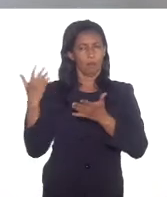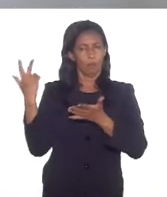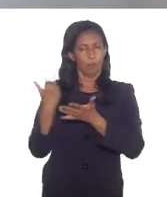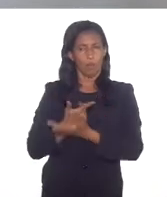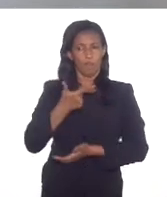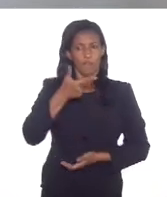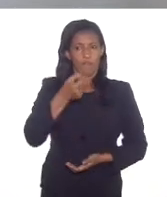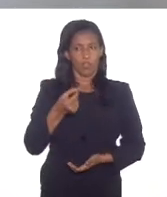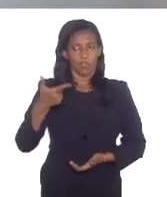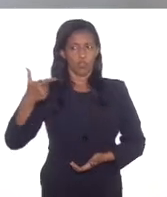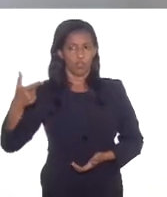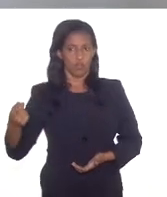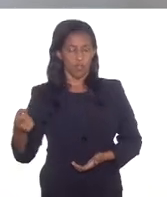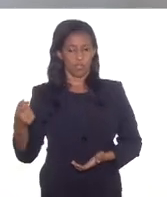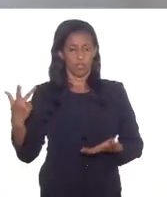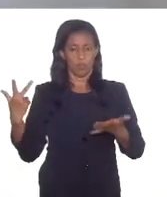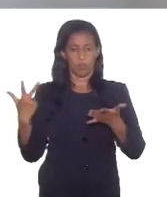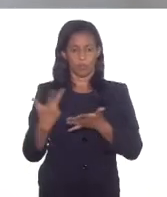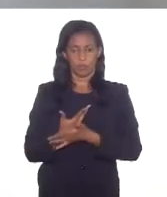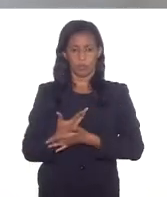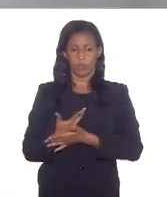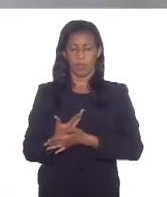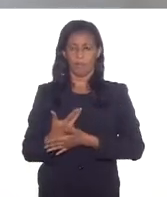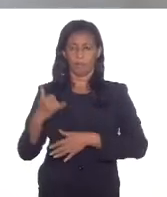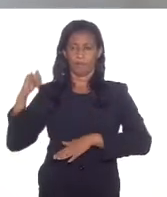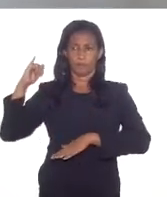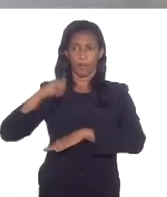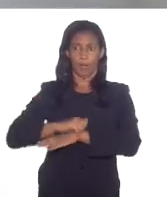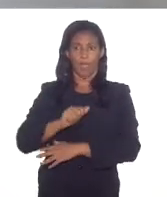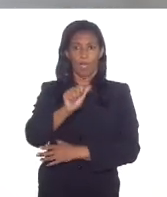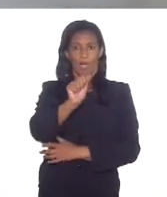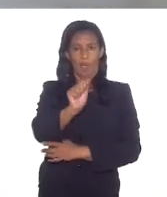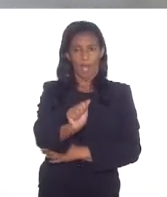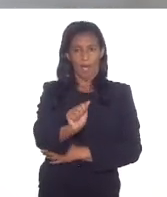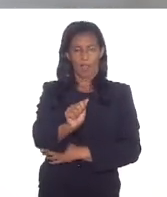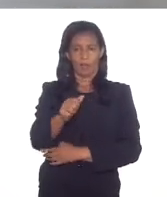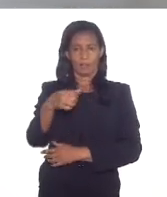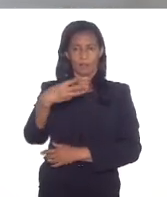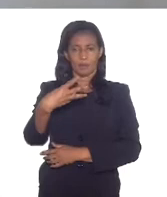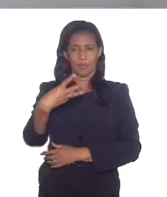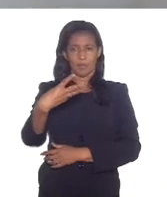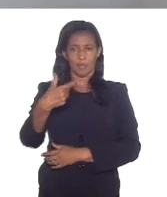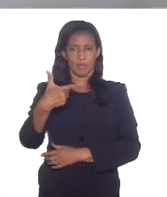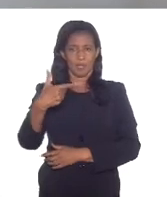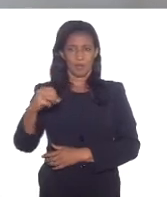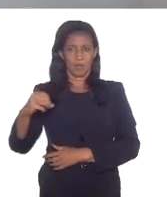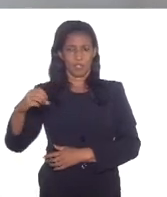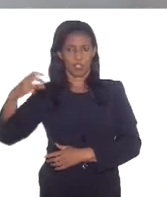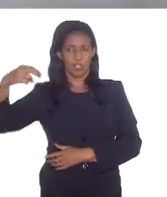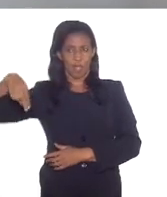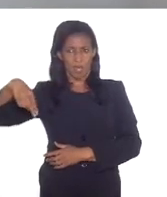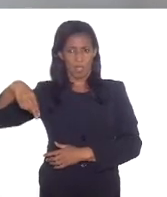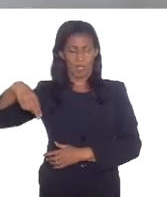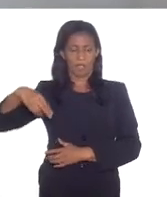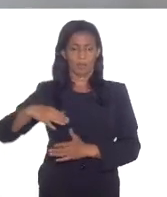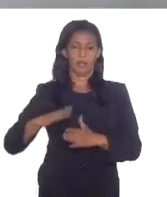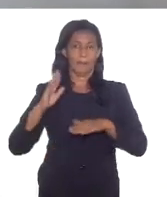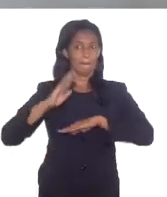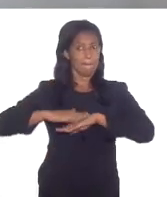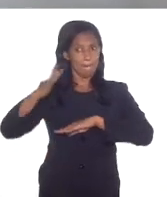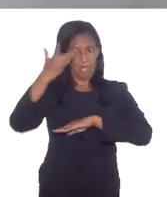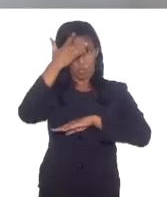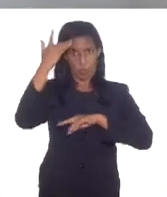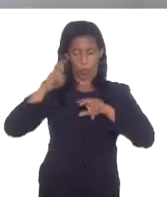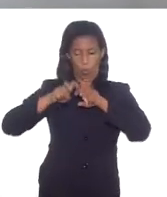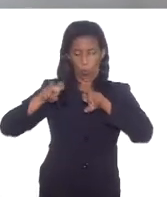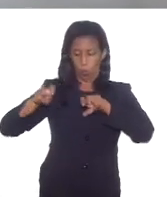do pouso aqui no Santos Dumont do avião chamado A320N, de maior capacidade de passageiros,